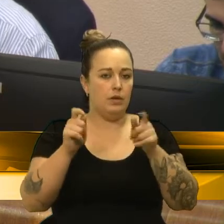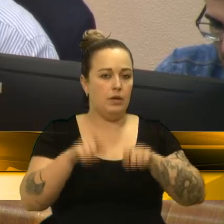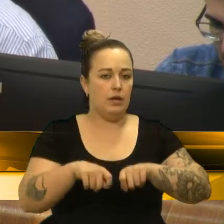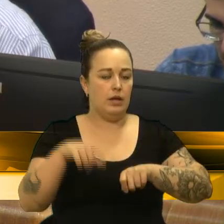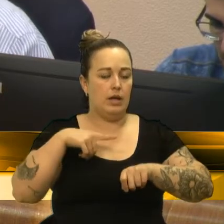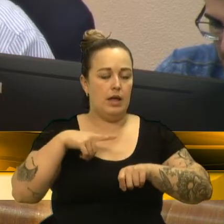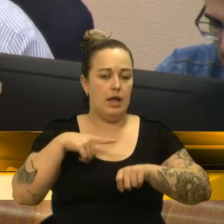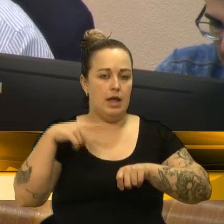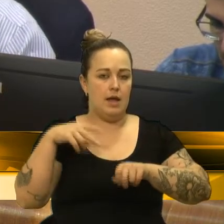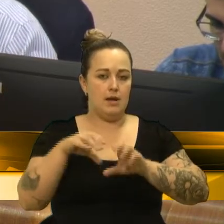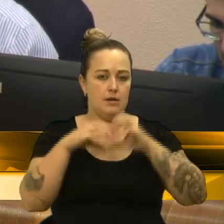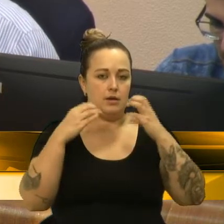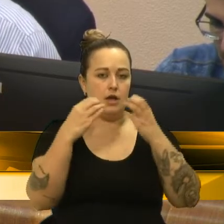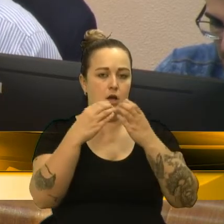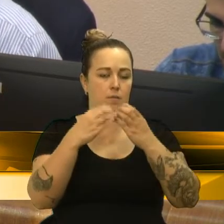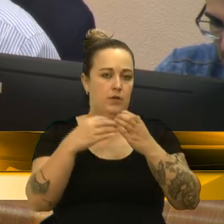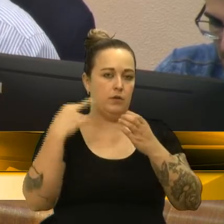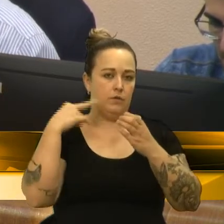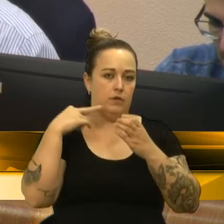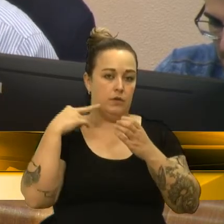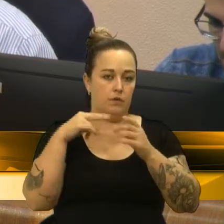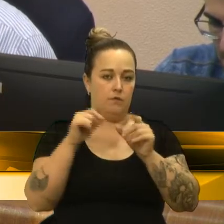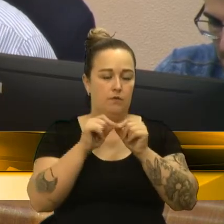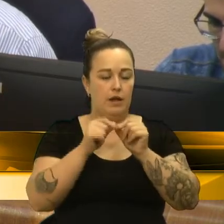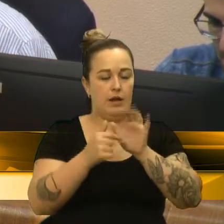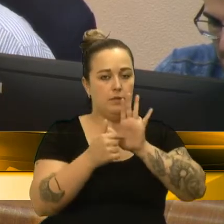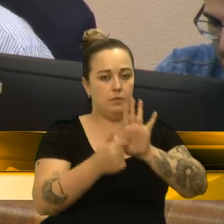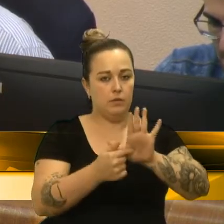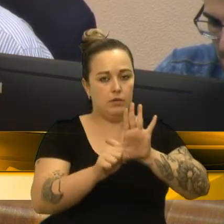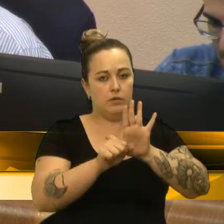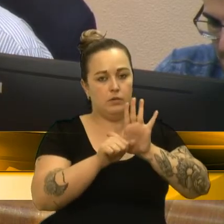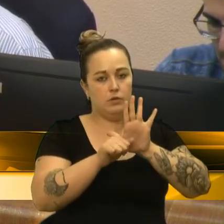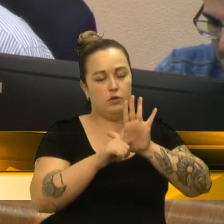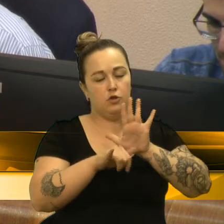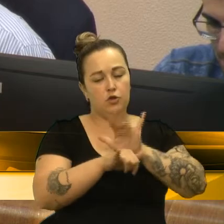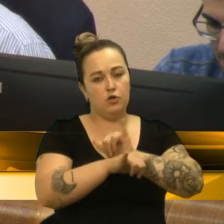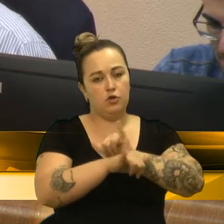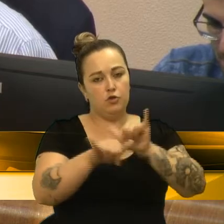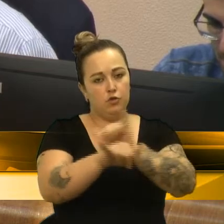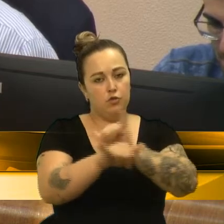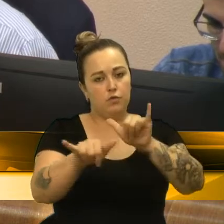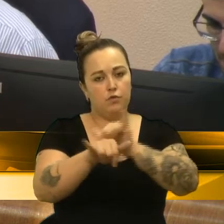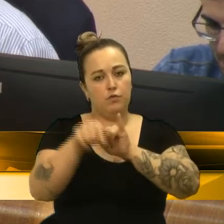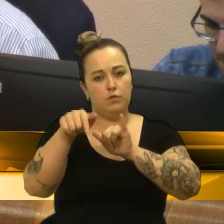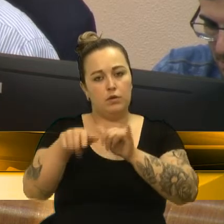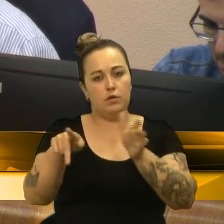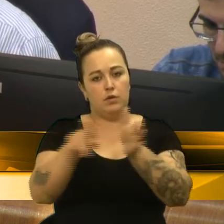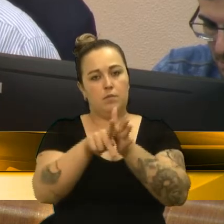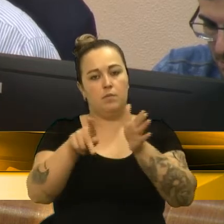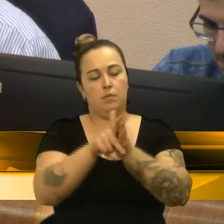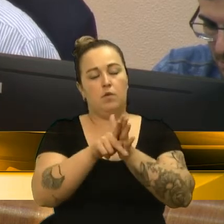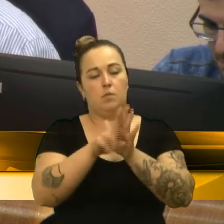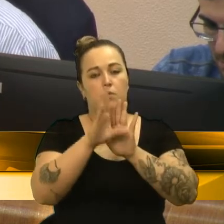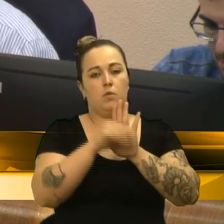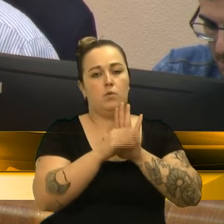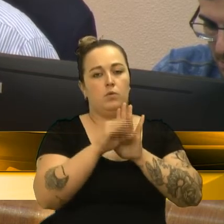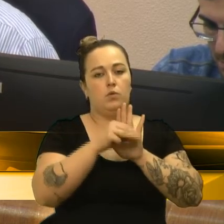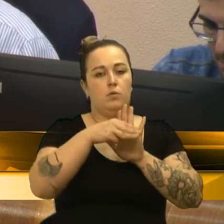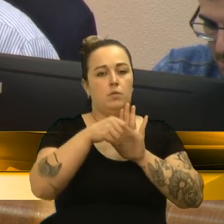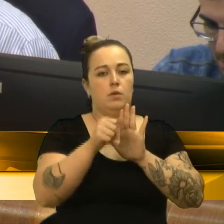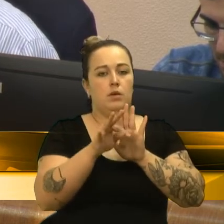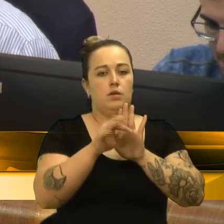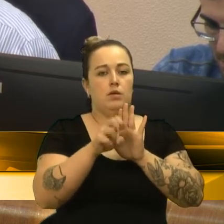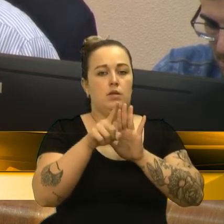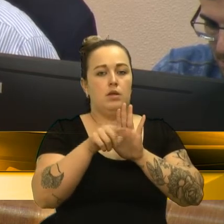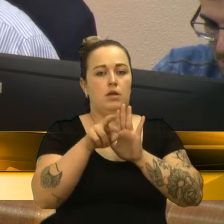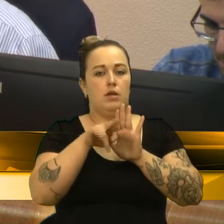câmaras municipais operem esta dita matéria respeitando ao funcionamento de suas sessões. Além do mais, é